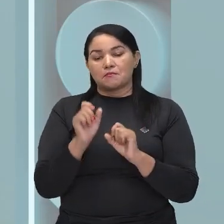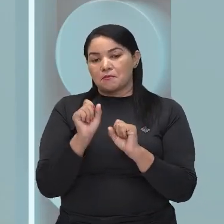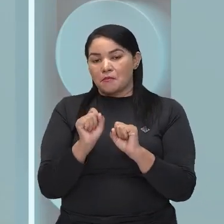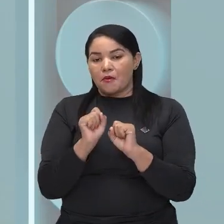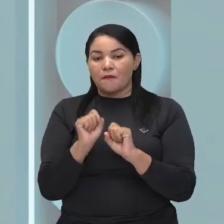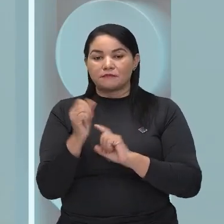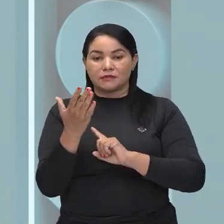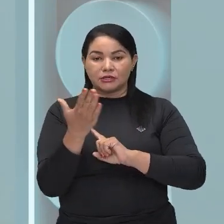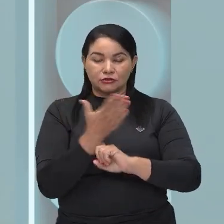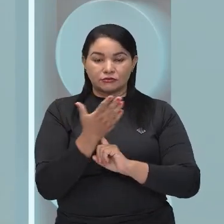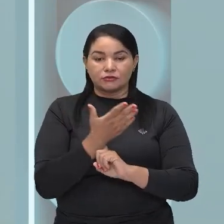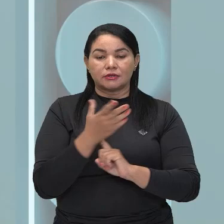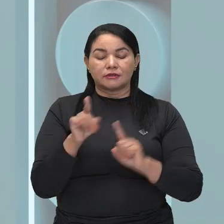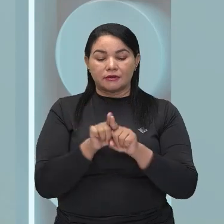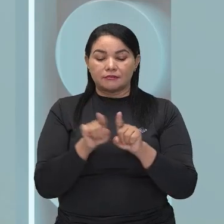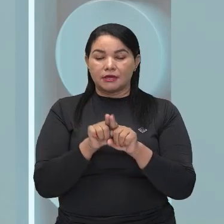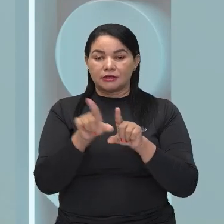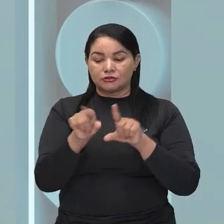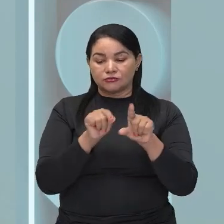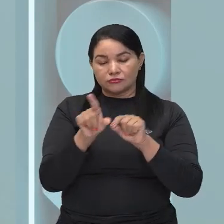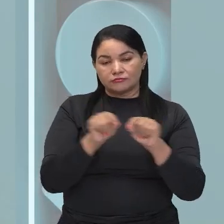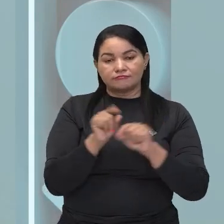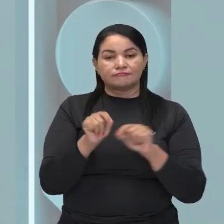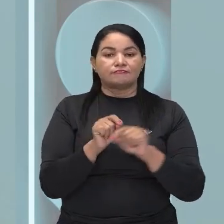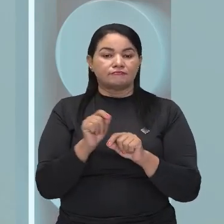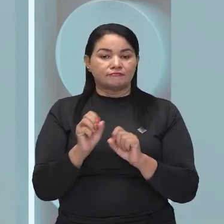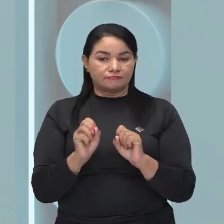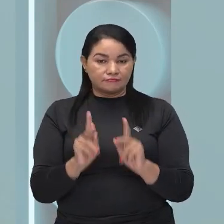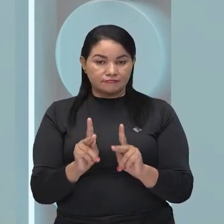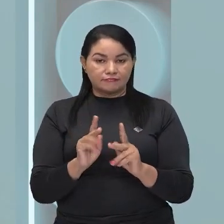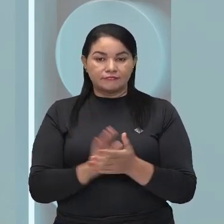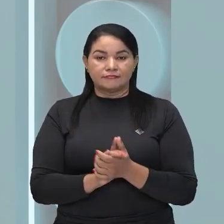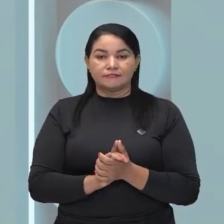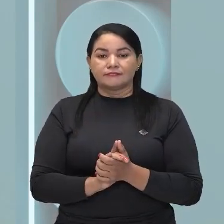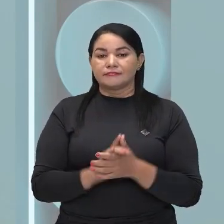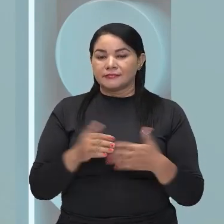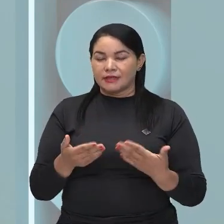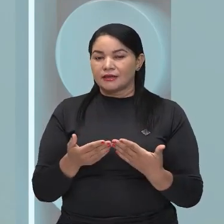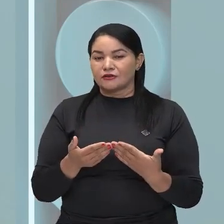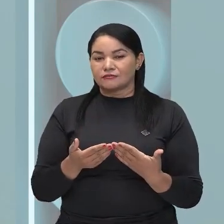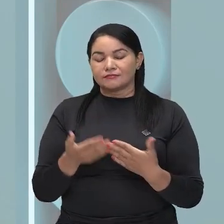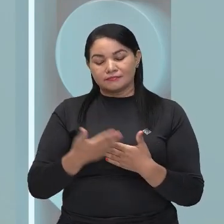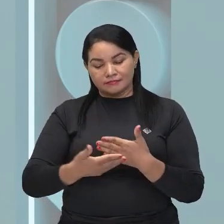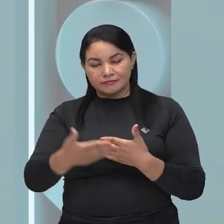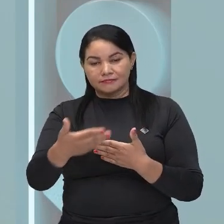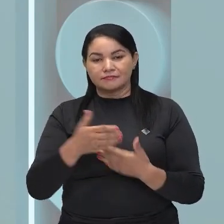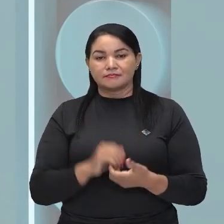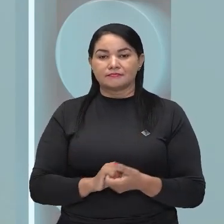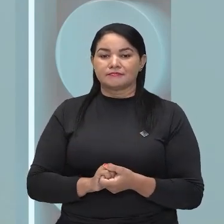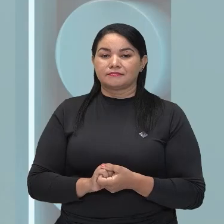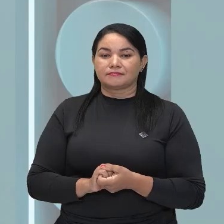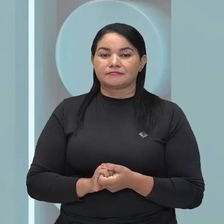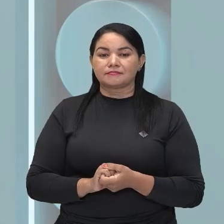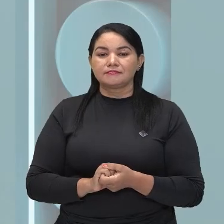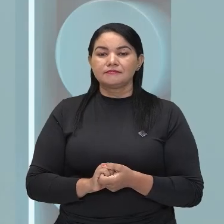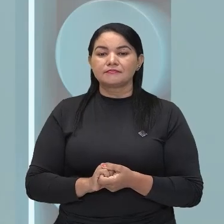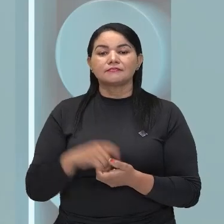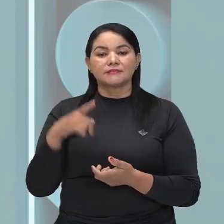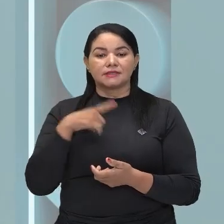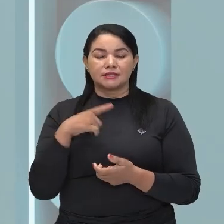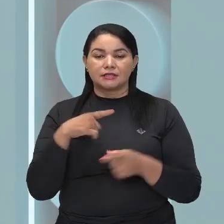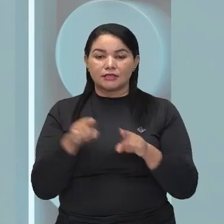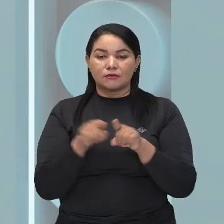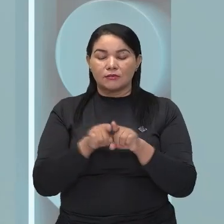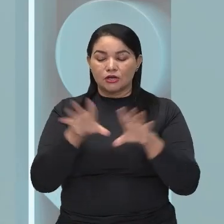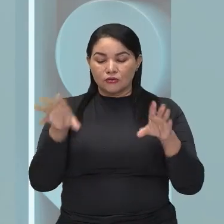a classificar, tá bom? E aí, fico só na alternativa? Não, tem mais, né? Temos as conclusivas. E